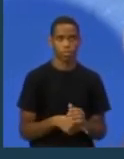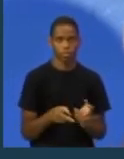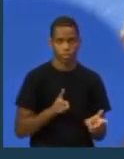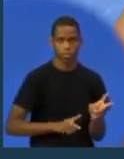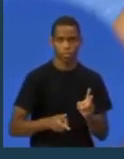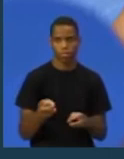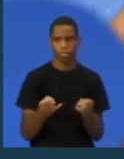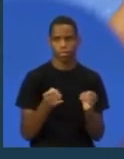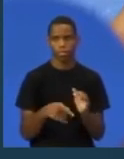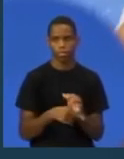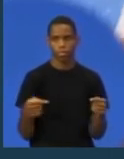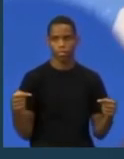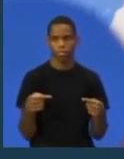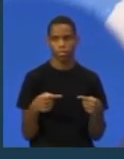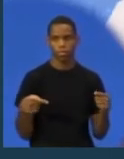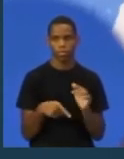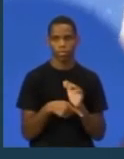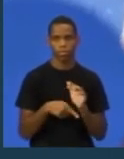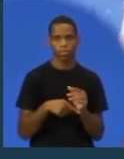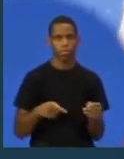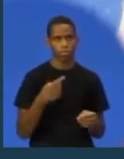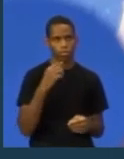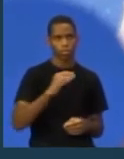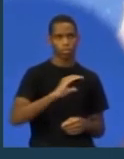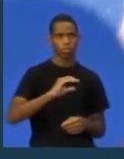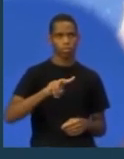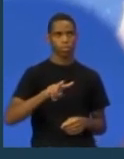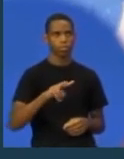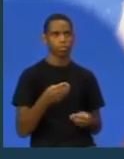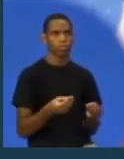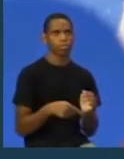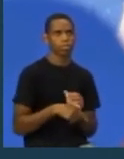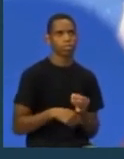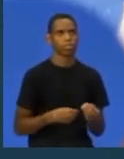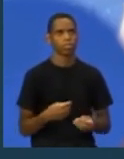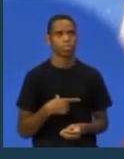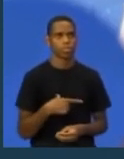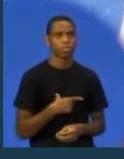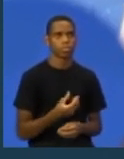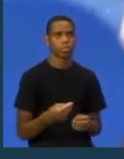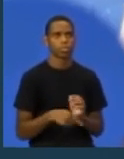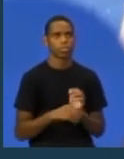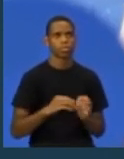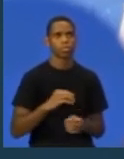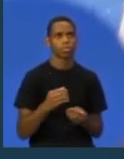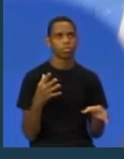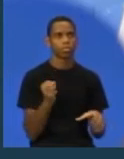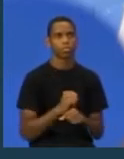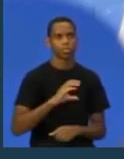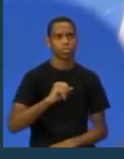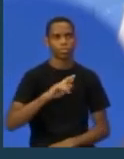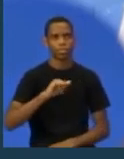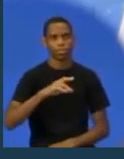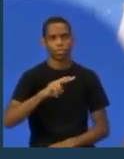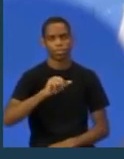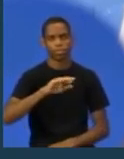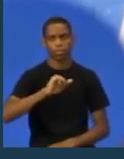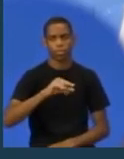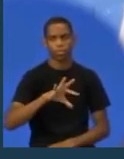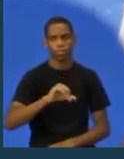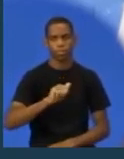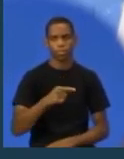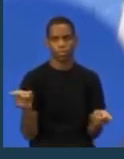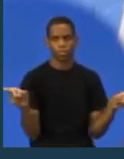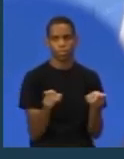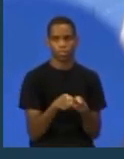conteúdo, ainda relacionado à nossa medida de variabilidade. Nós temos, então, o cálculo do coeficiente de variação. Você pode